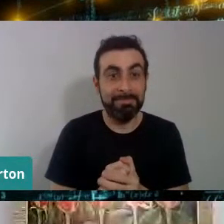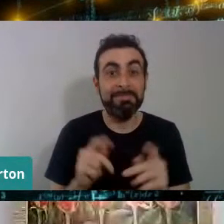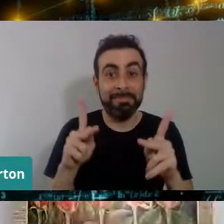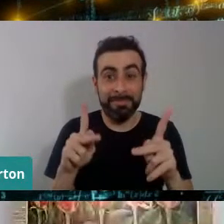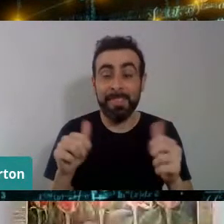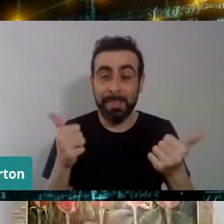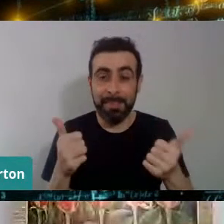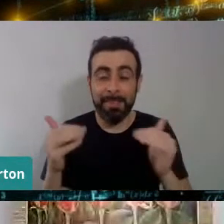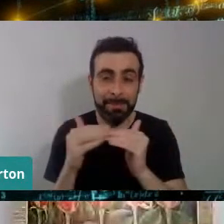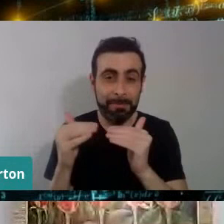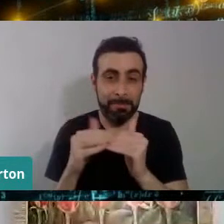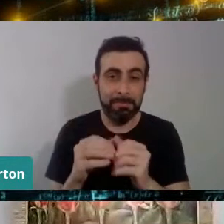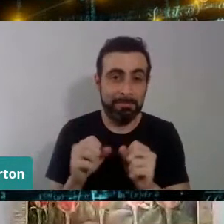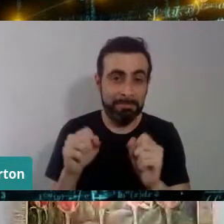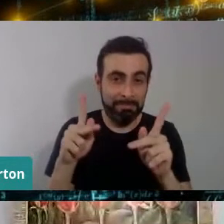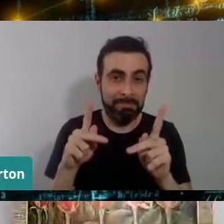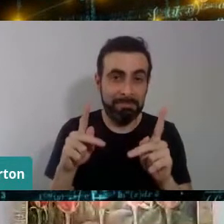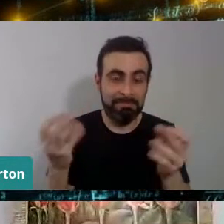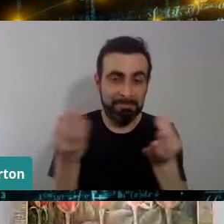Isso, agora